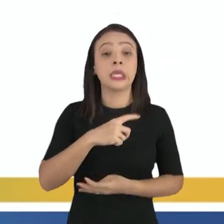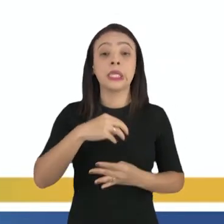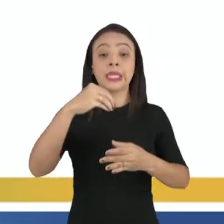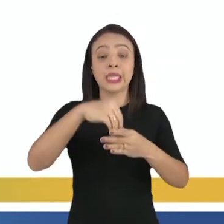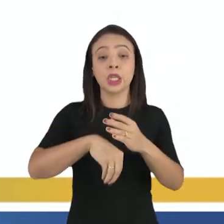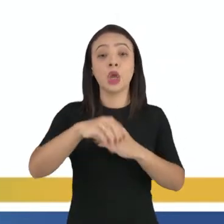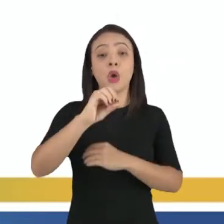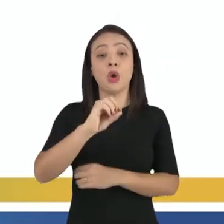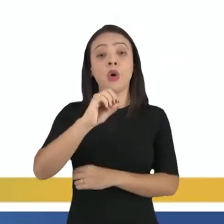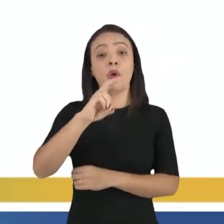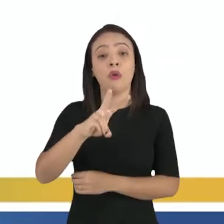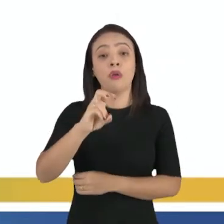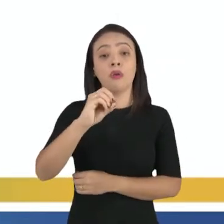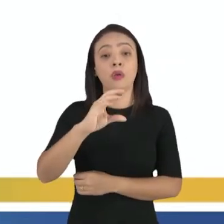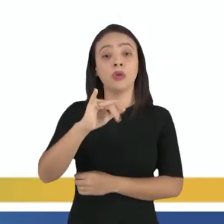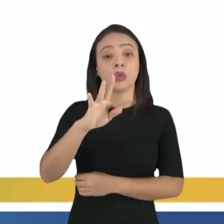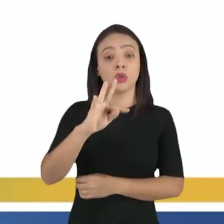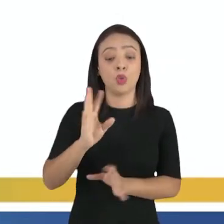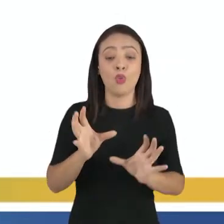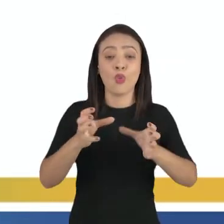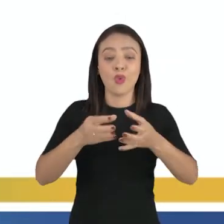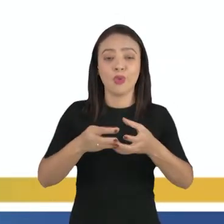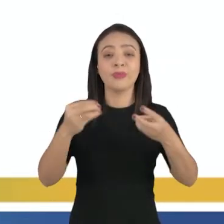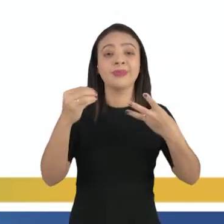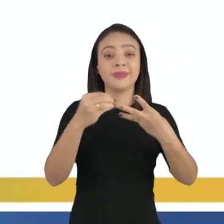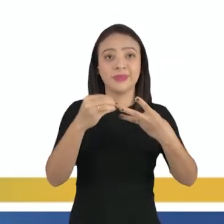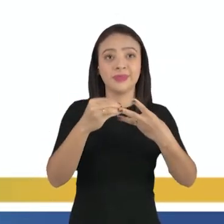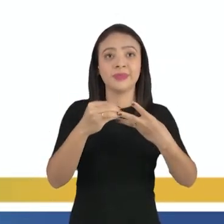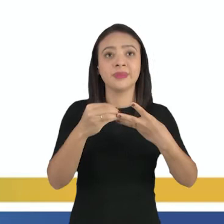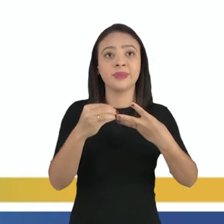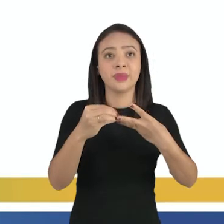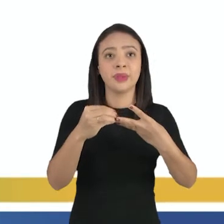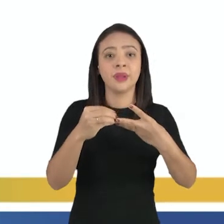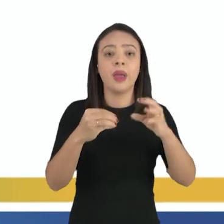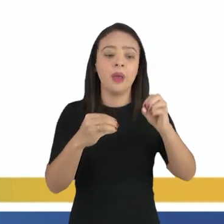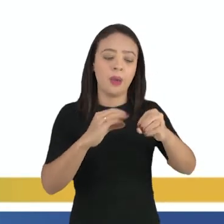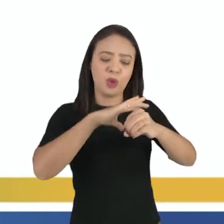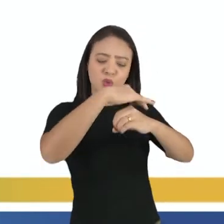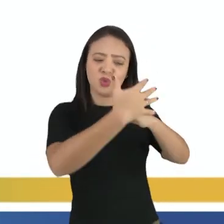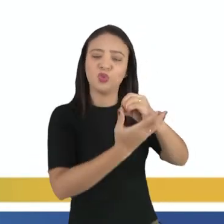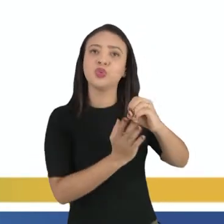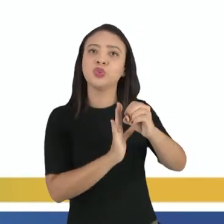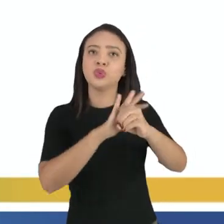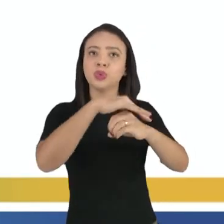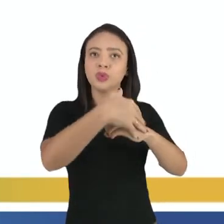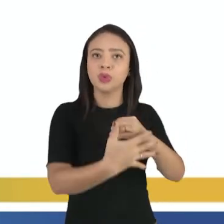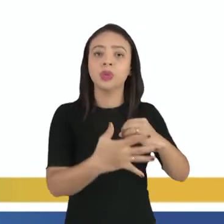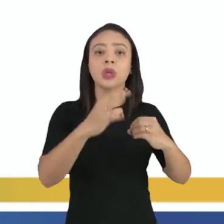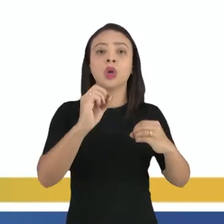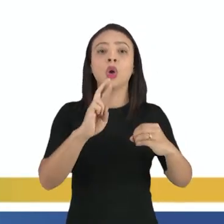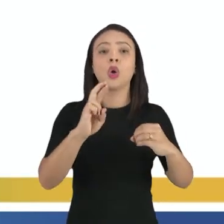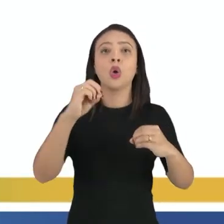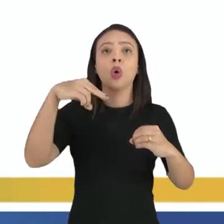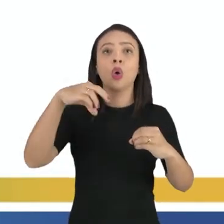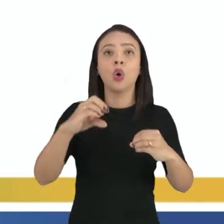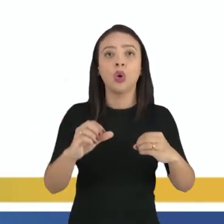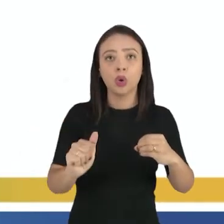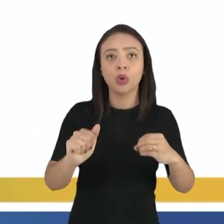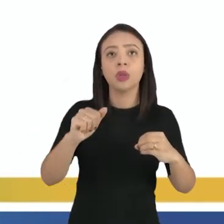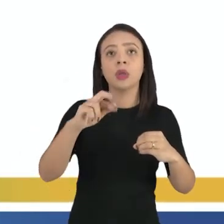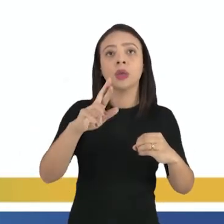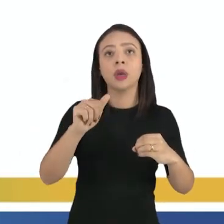ovócito um conjunto de células que envolvem, né, esse ovócito, que nós chamamos de corona radiata. Então,